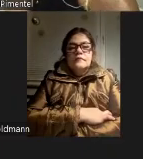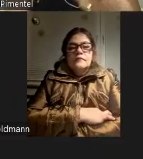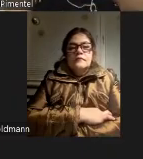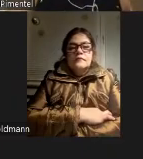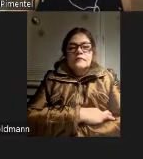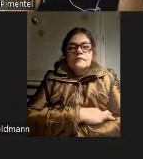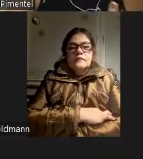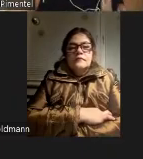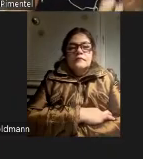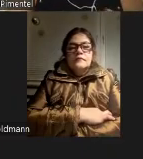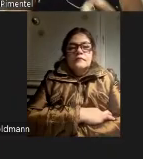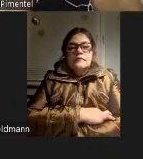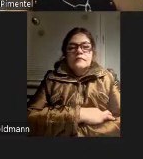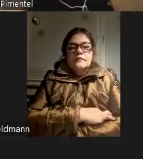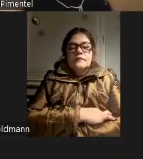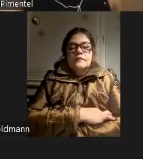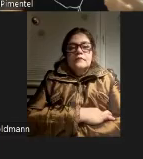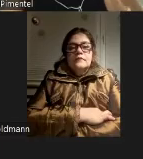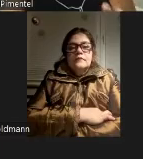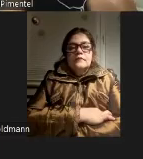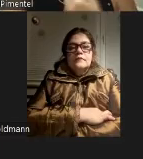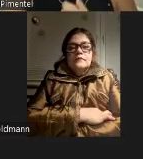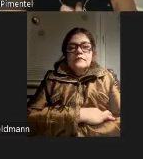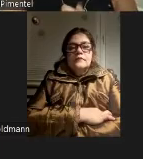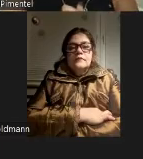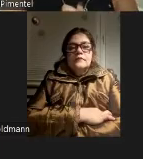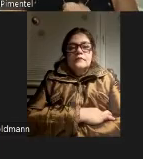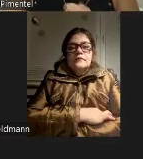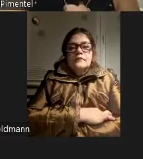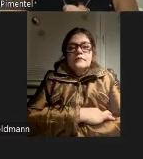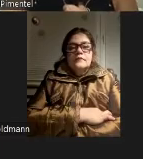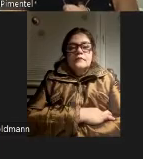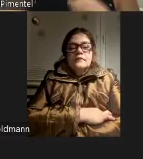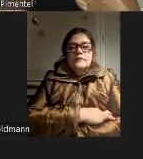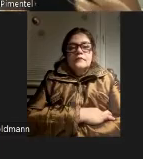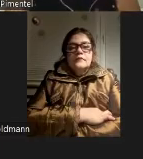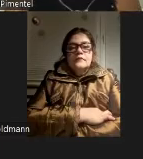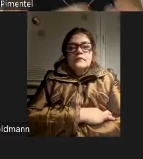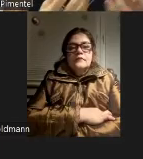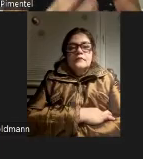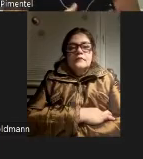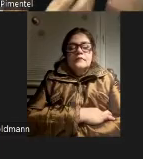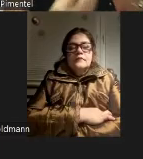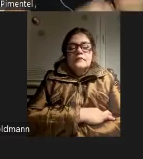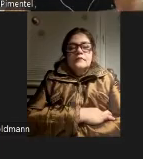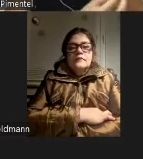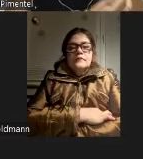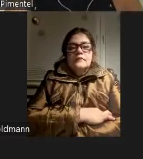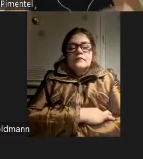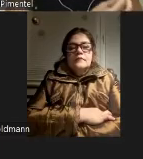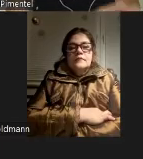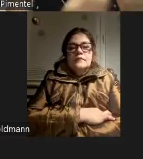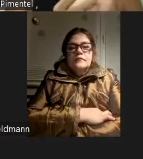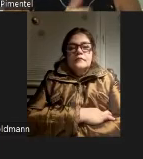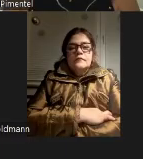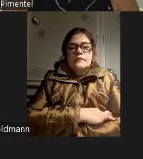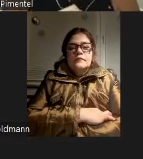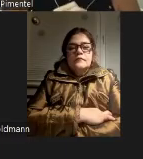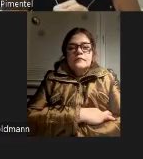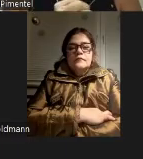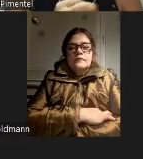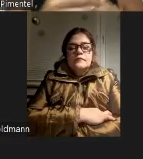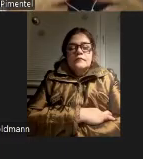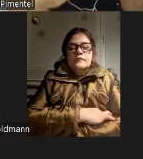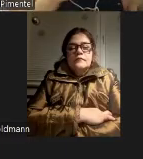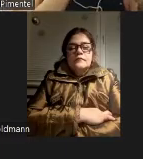e essa intensidade de percepção das coisas vai sofrendo alteração à medida que o nível de consciência do ambiente da gente